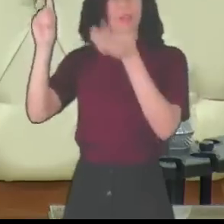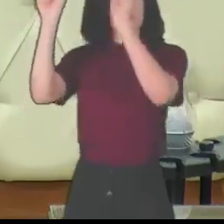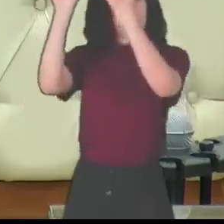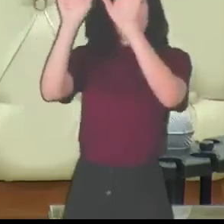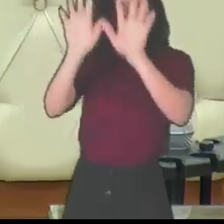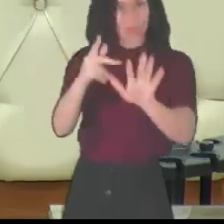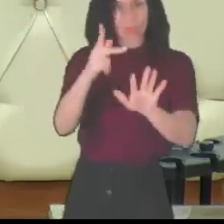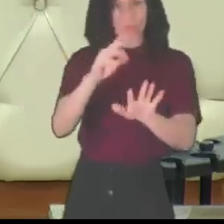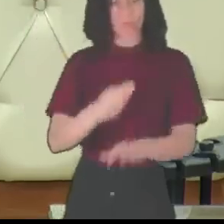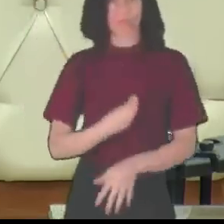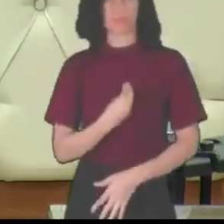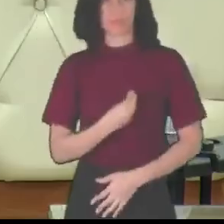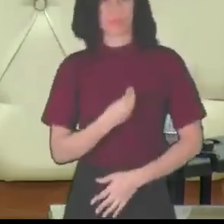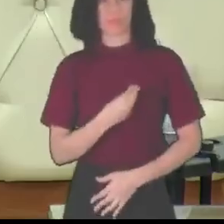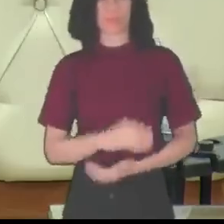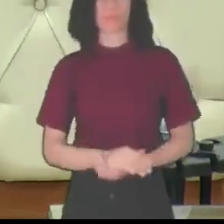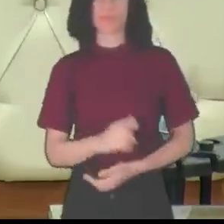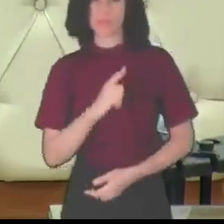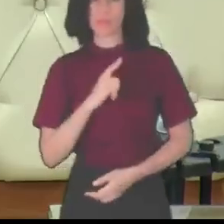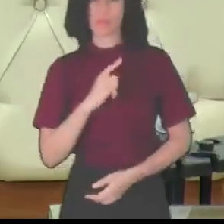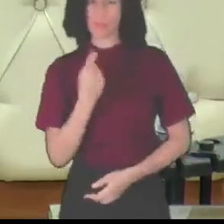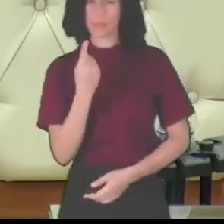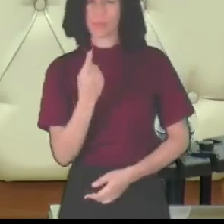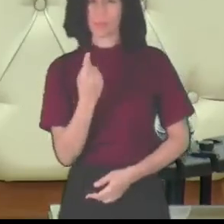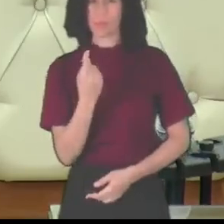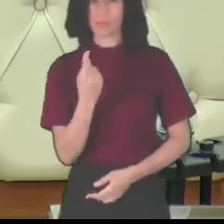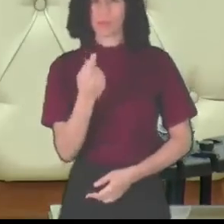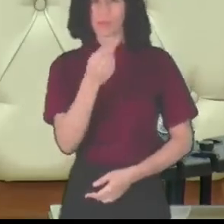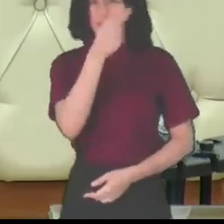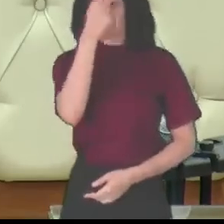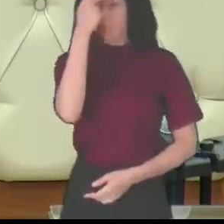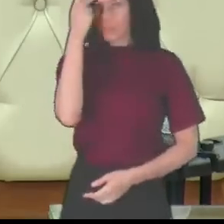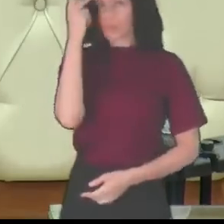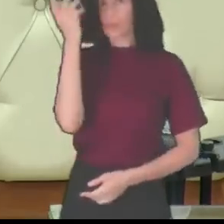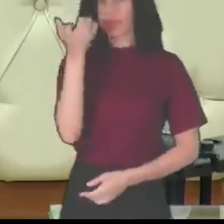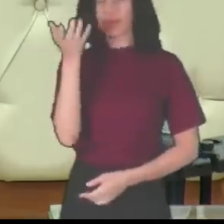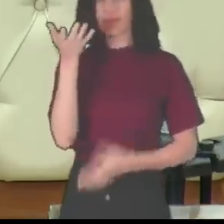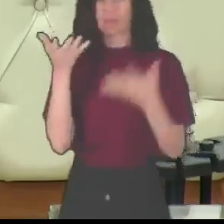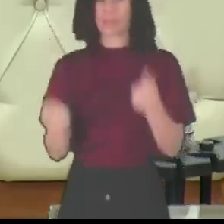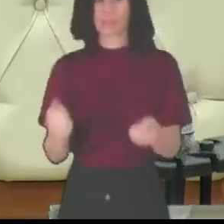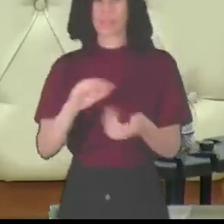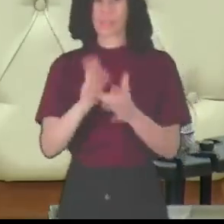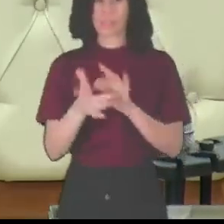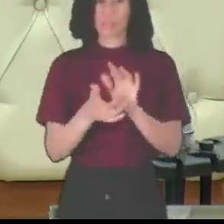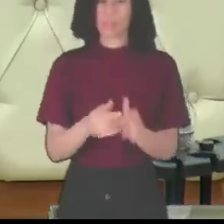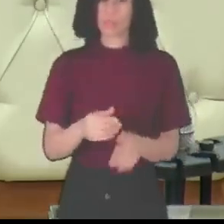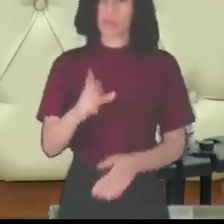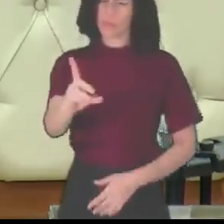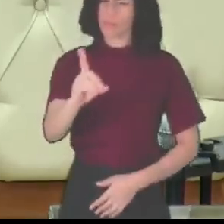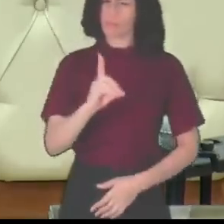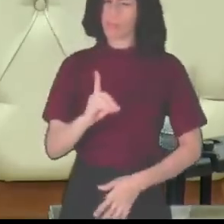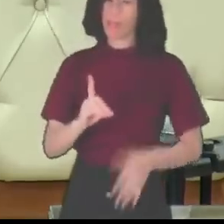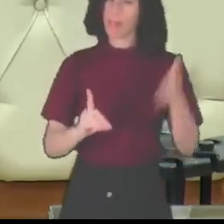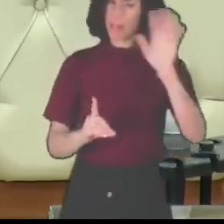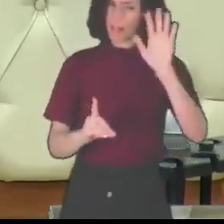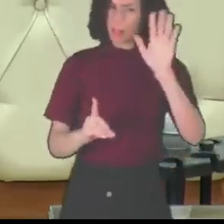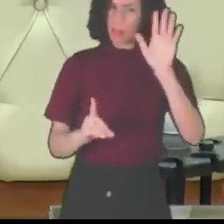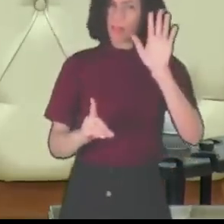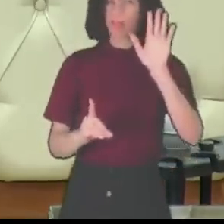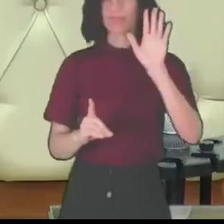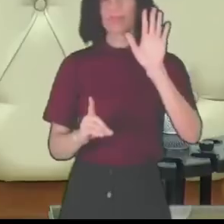alguma terra seca não se ofenda não tem alguma terra seca vem à frente levante a mão se tem alguma terra seca aqui